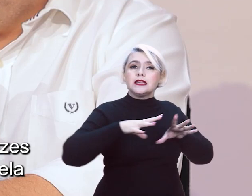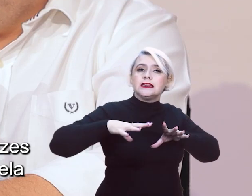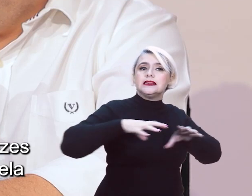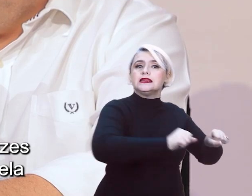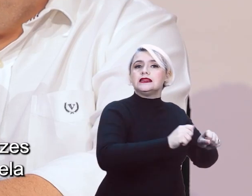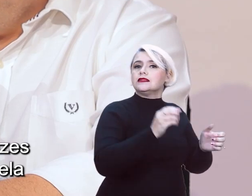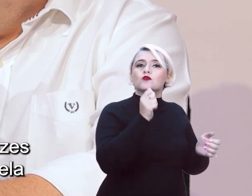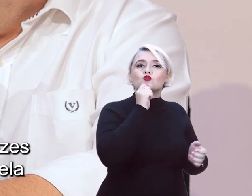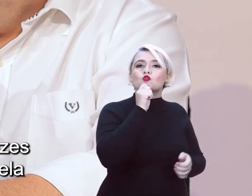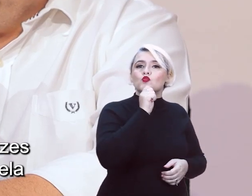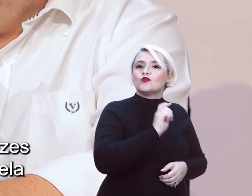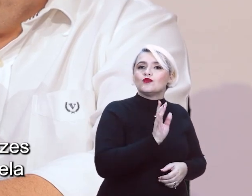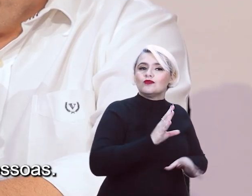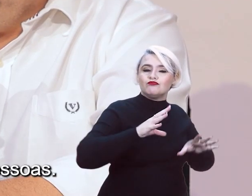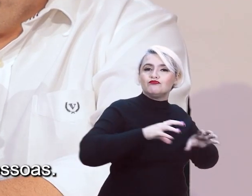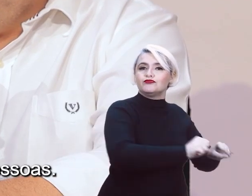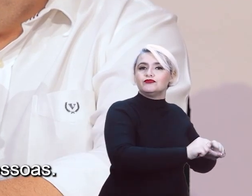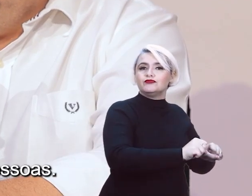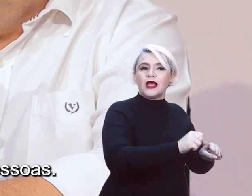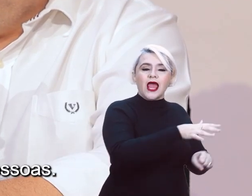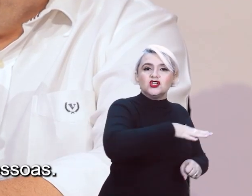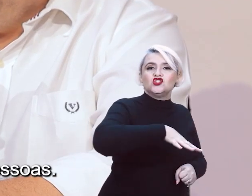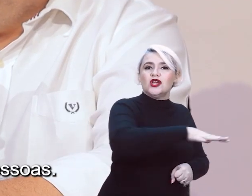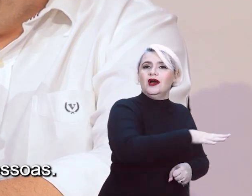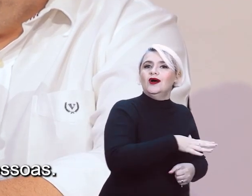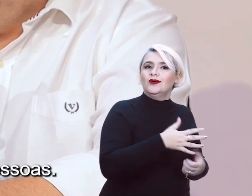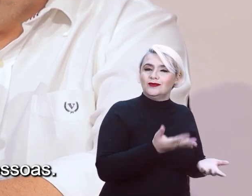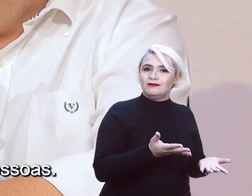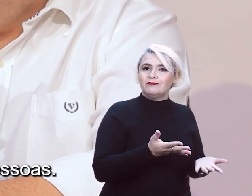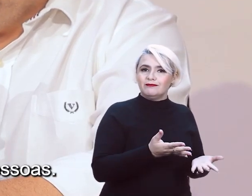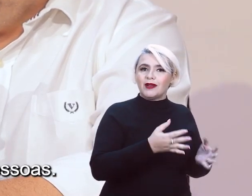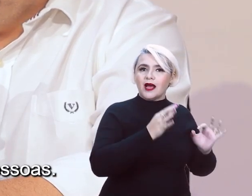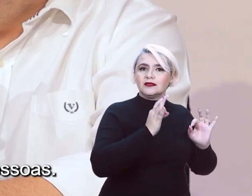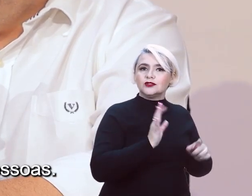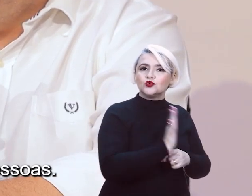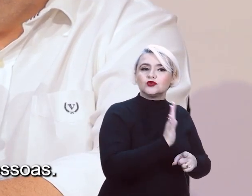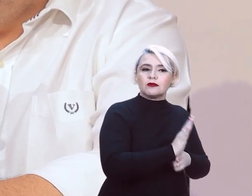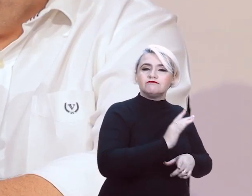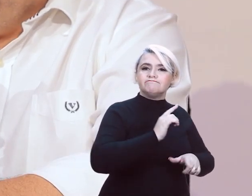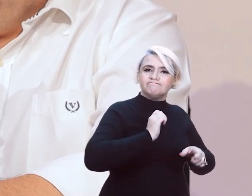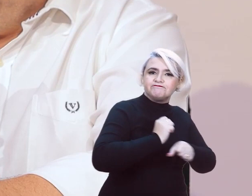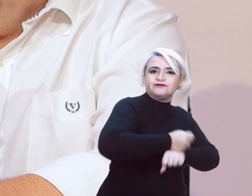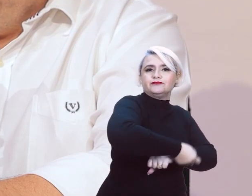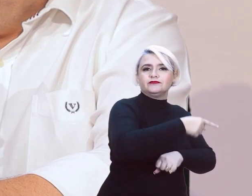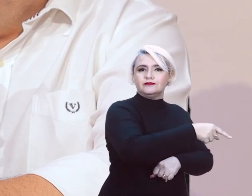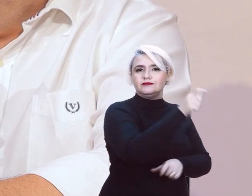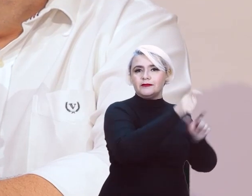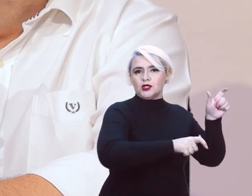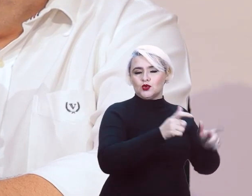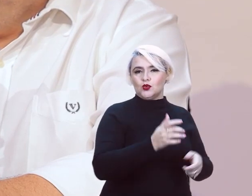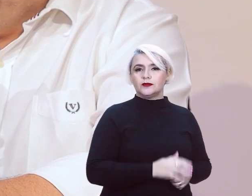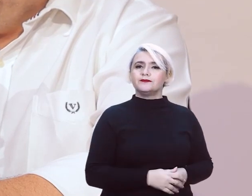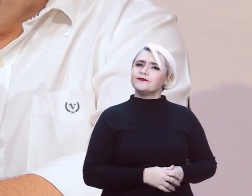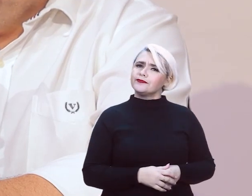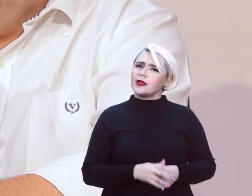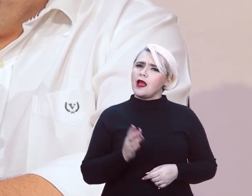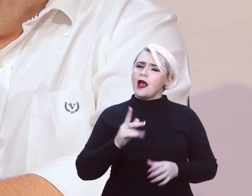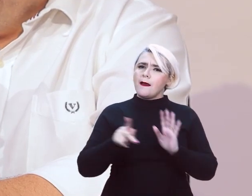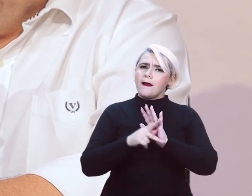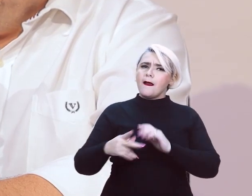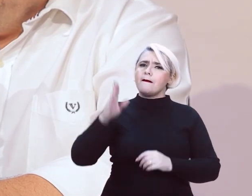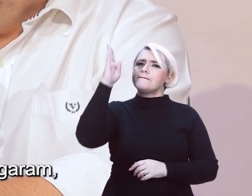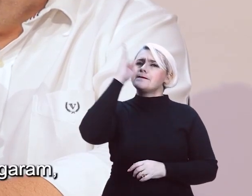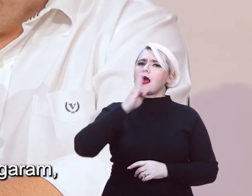não chegaram a dominar aquela região para poder escravizar aquelas pessoas. O